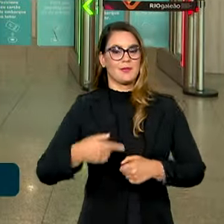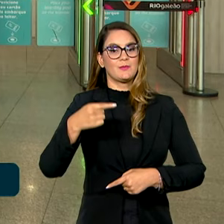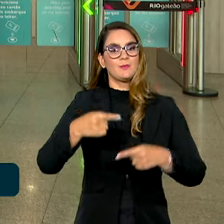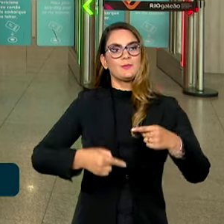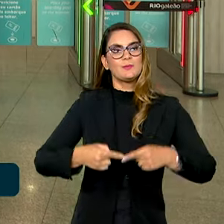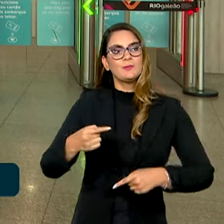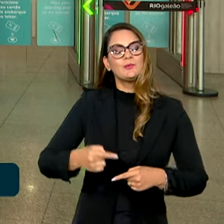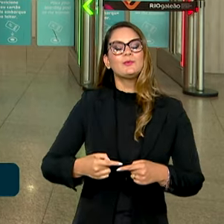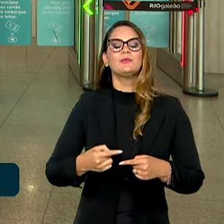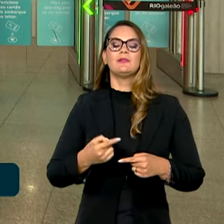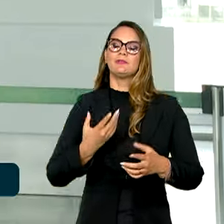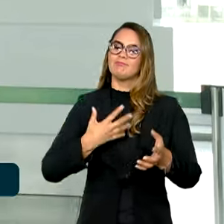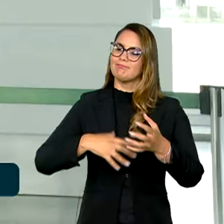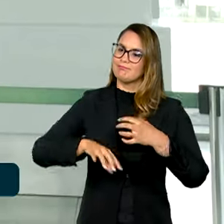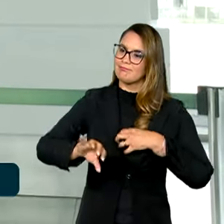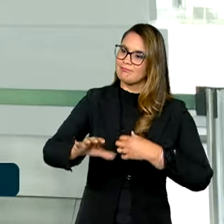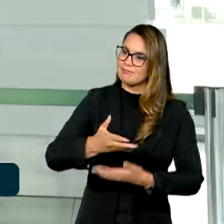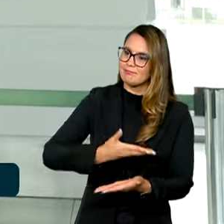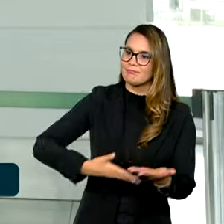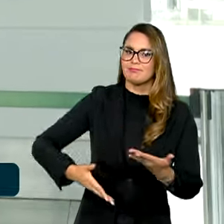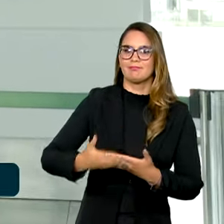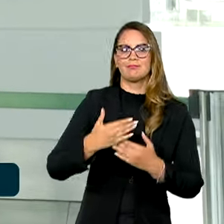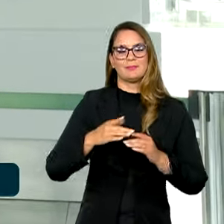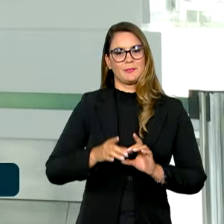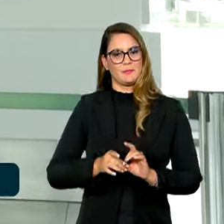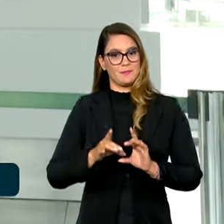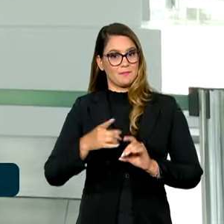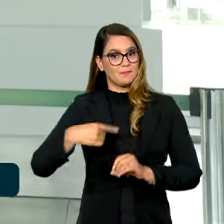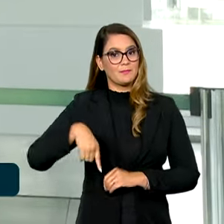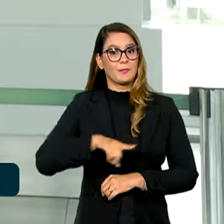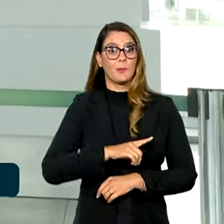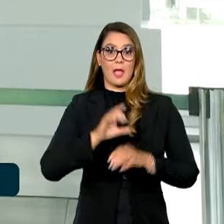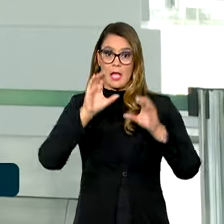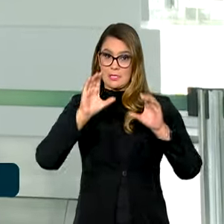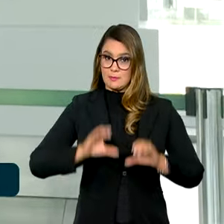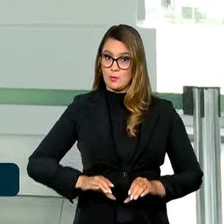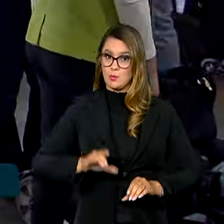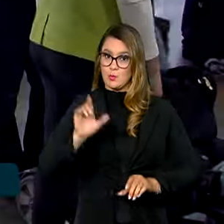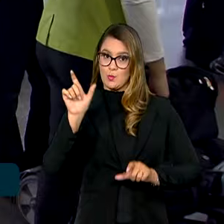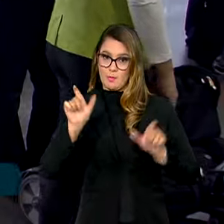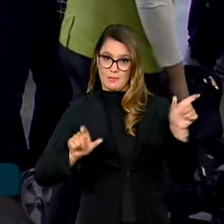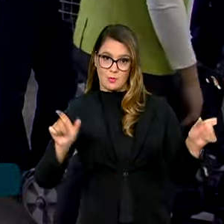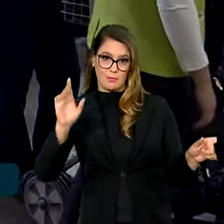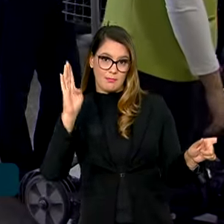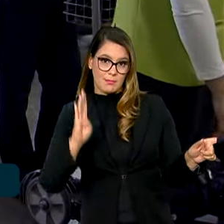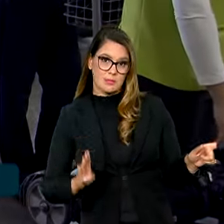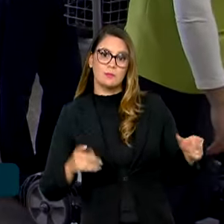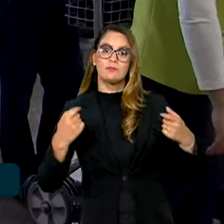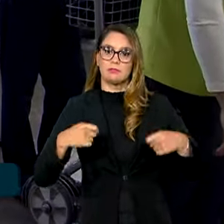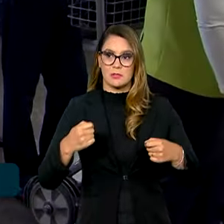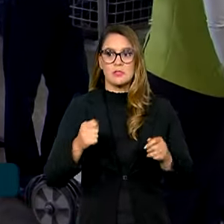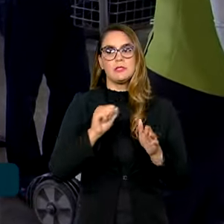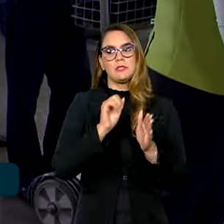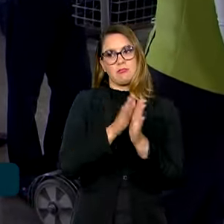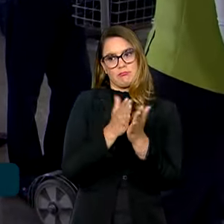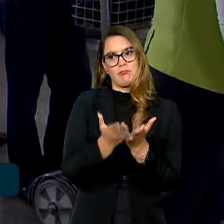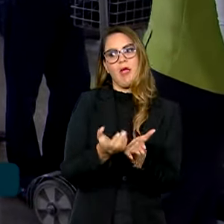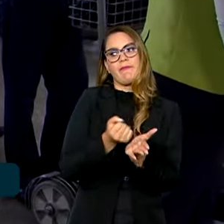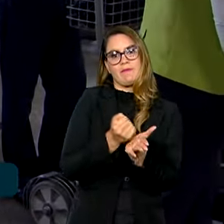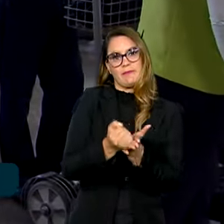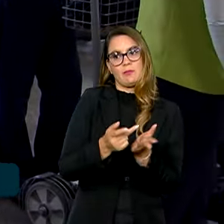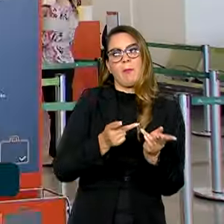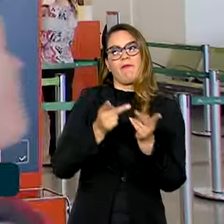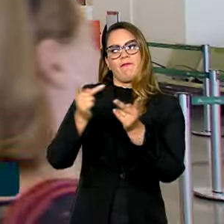de reciprocidade da nossa diplomacia, já que os cidadãos brasileiros precisam de vistos para visitar